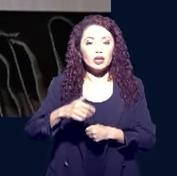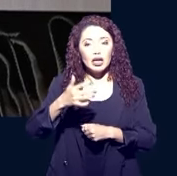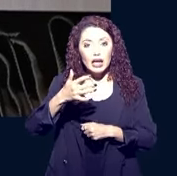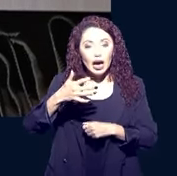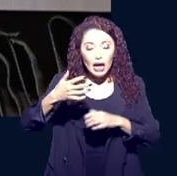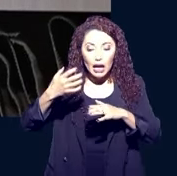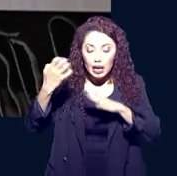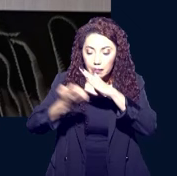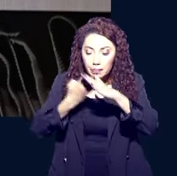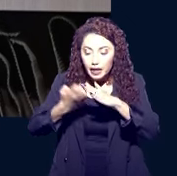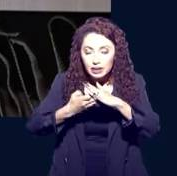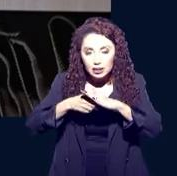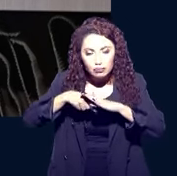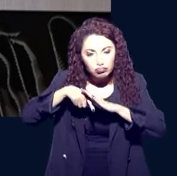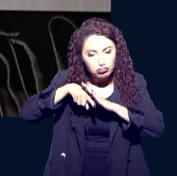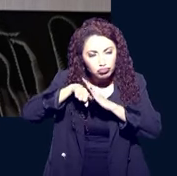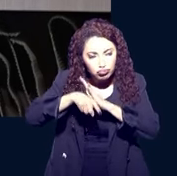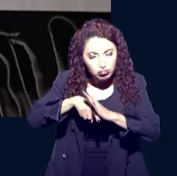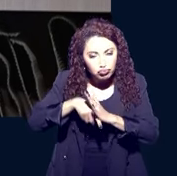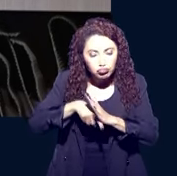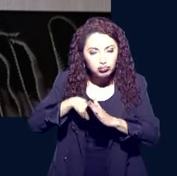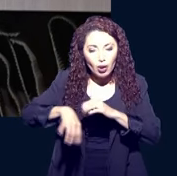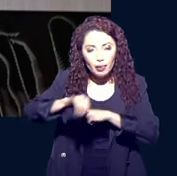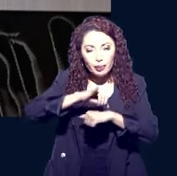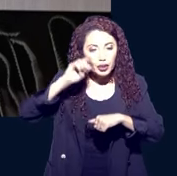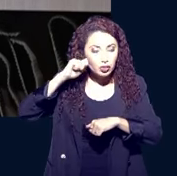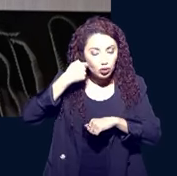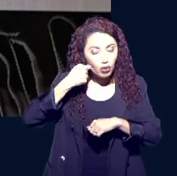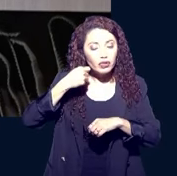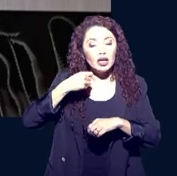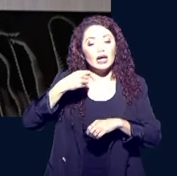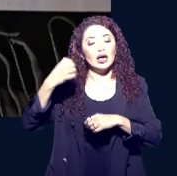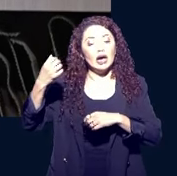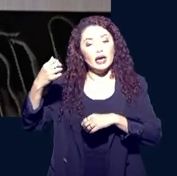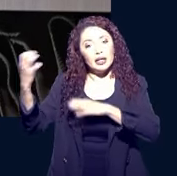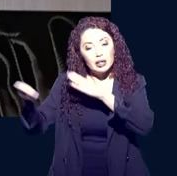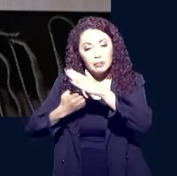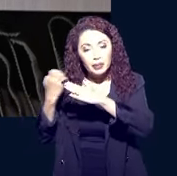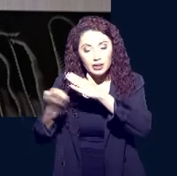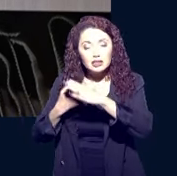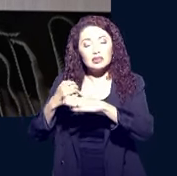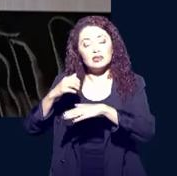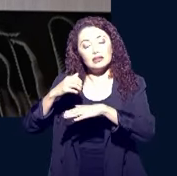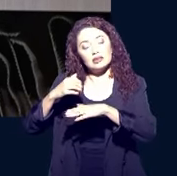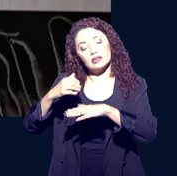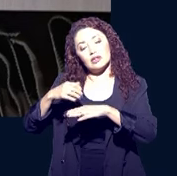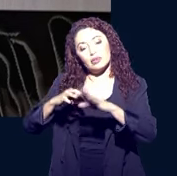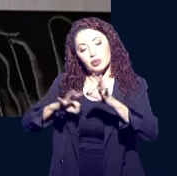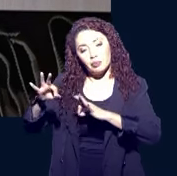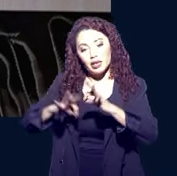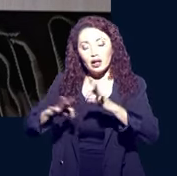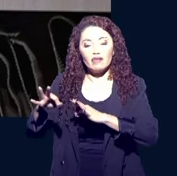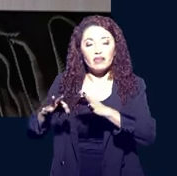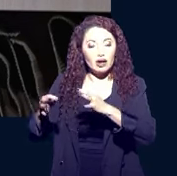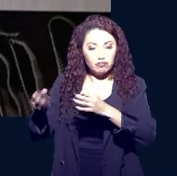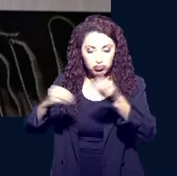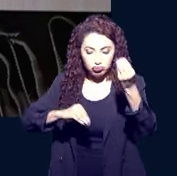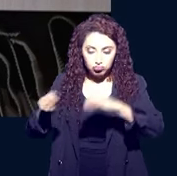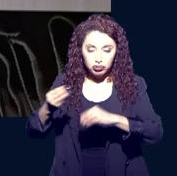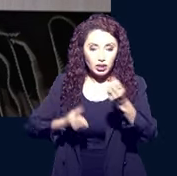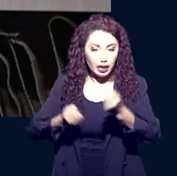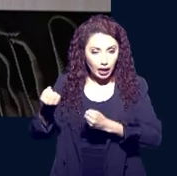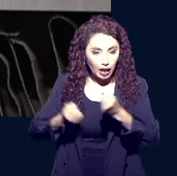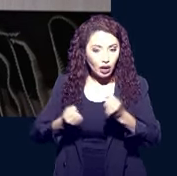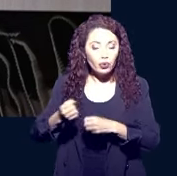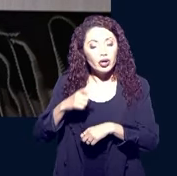a Shell as que fabricavam automóveis como a Ford e General Motors ou as que produziam os grandes equipamentos como a General elétrico nenhuma delas